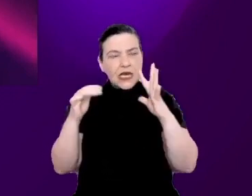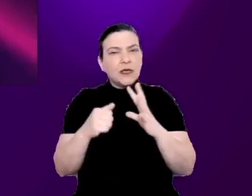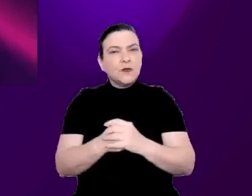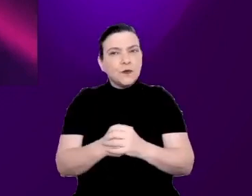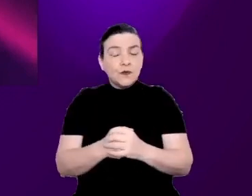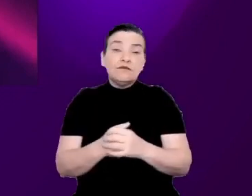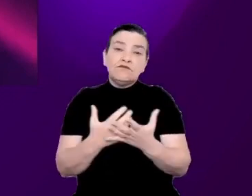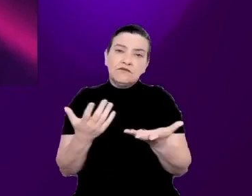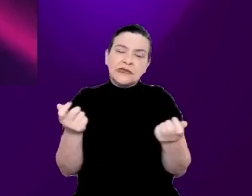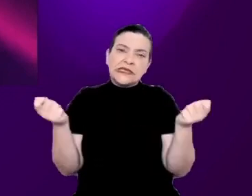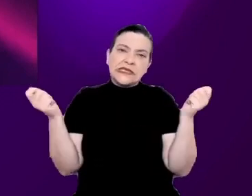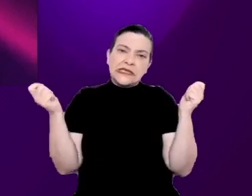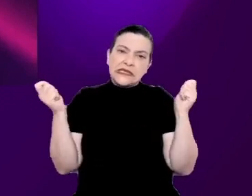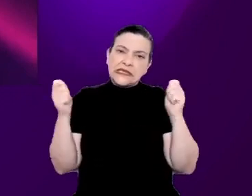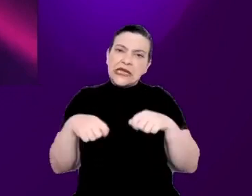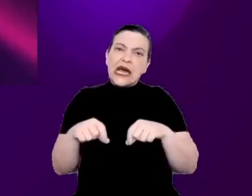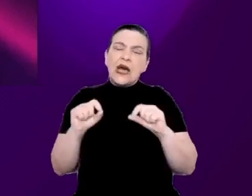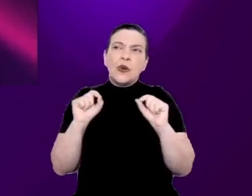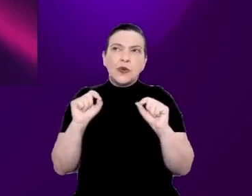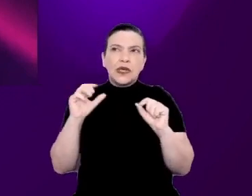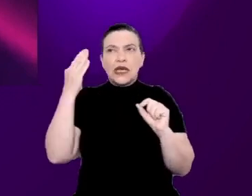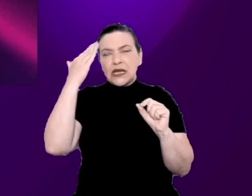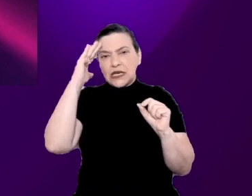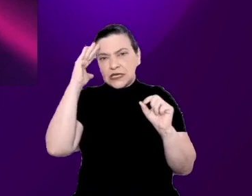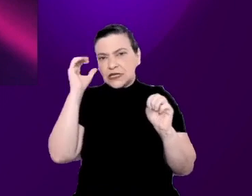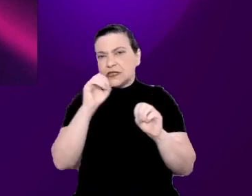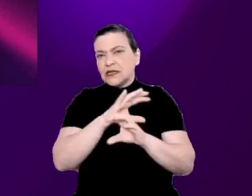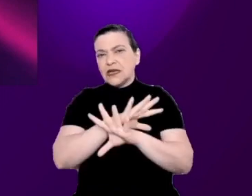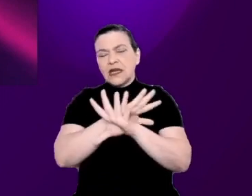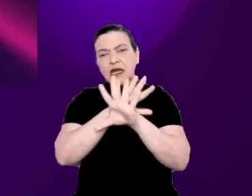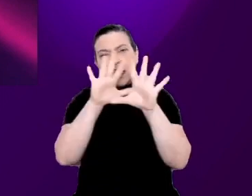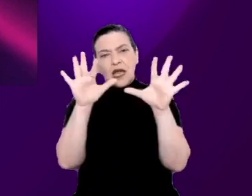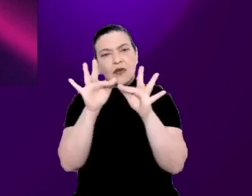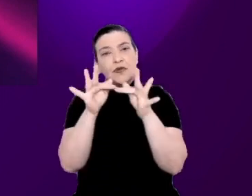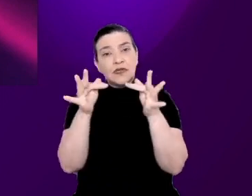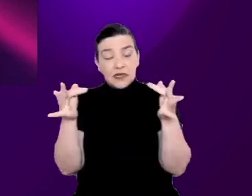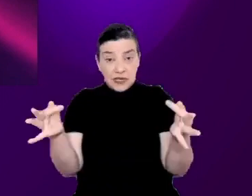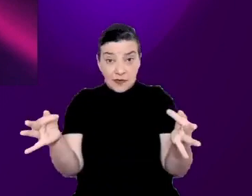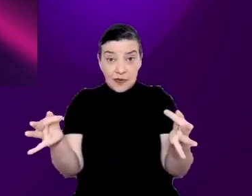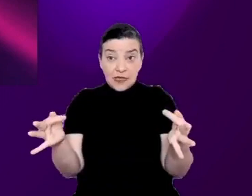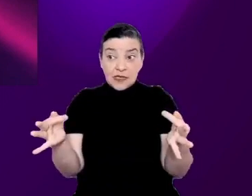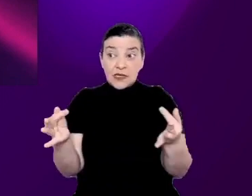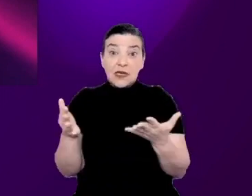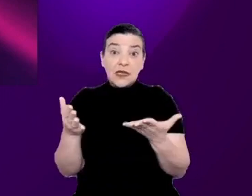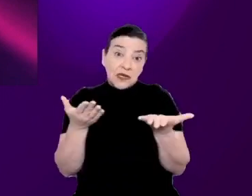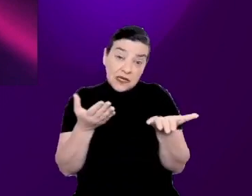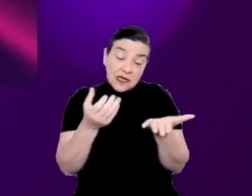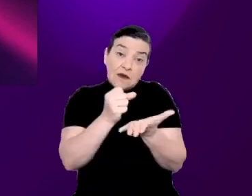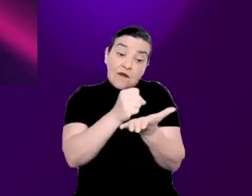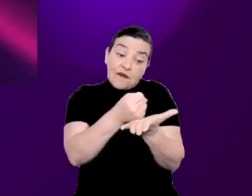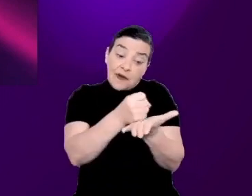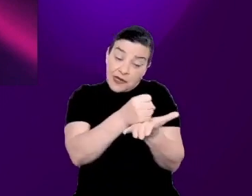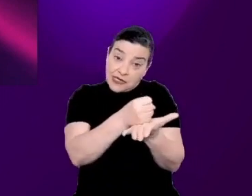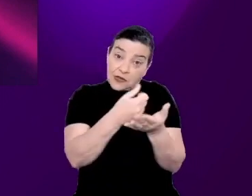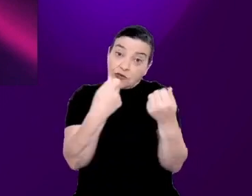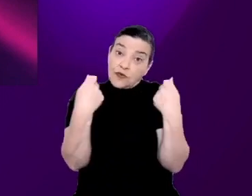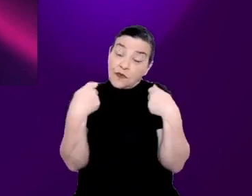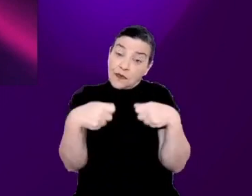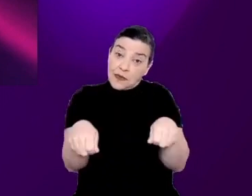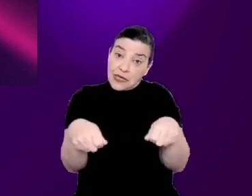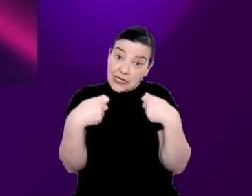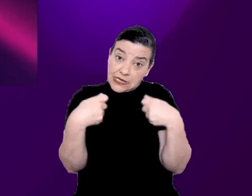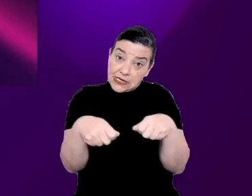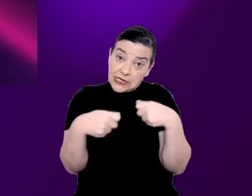gente consegue concluir de uma maneira bem simples que se o farmacêutico precisa participar